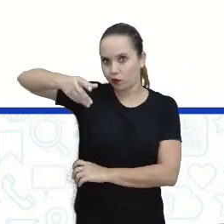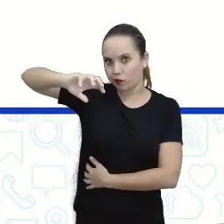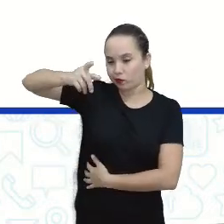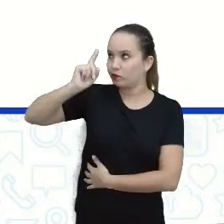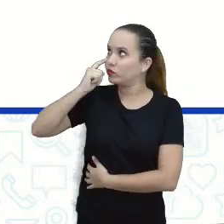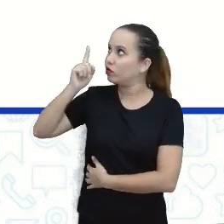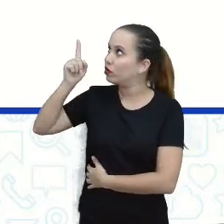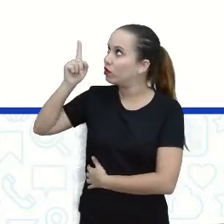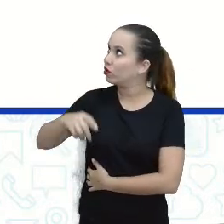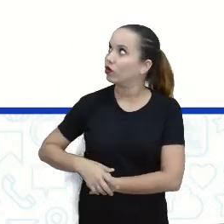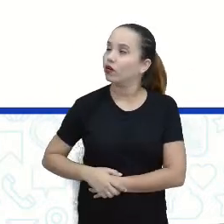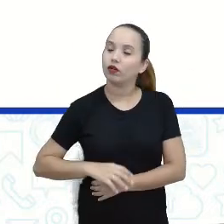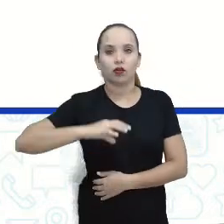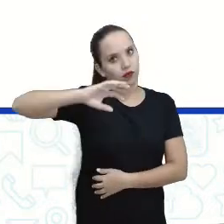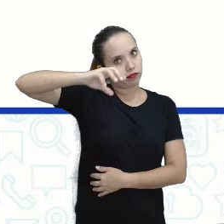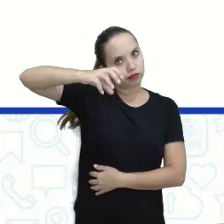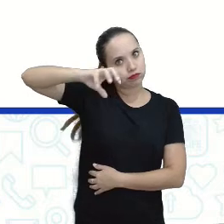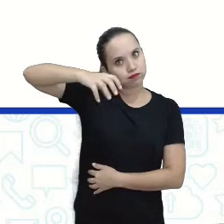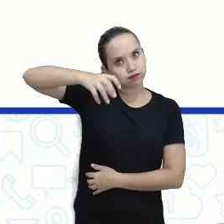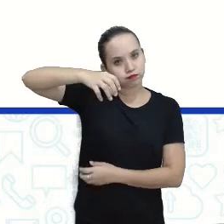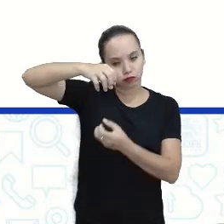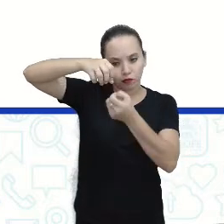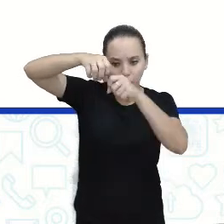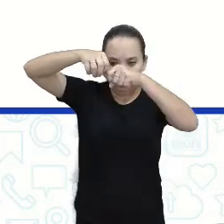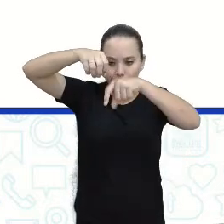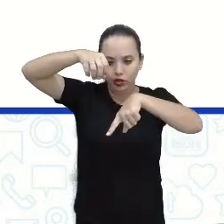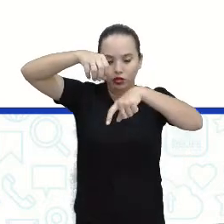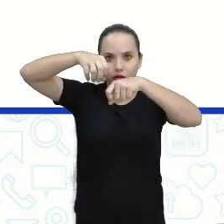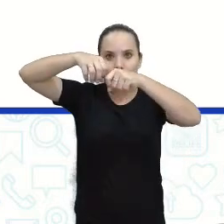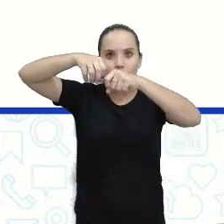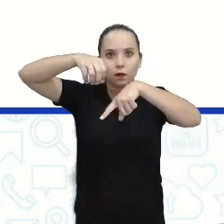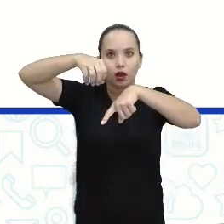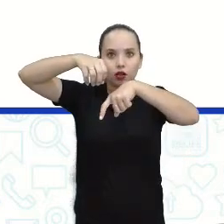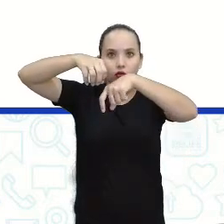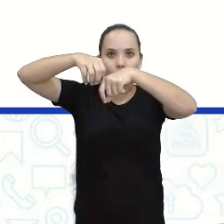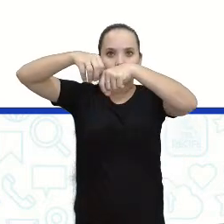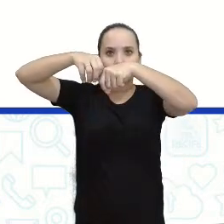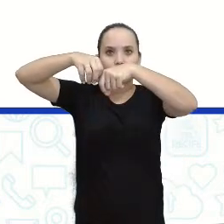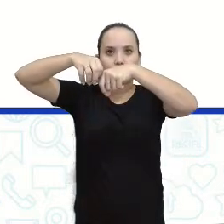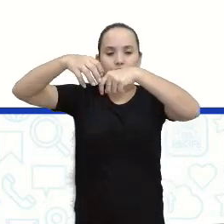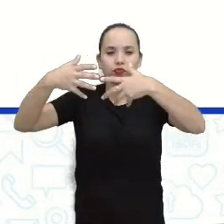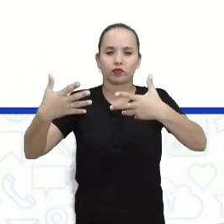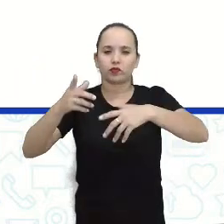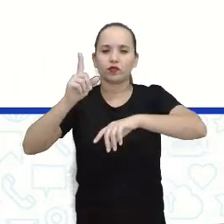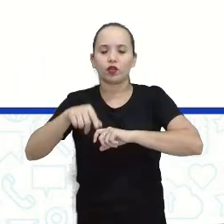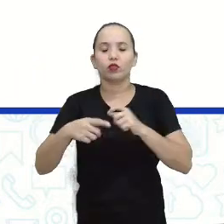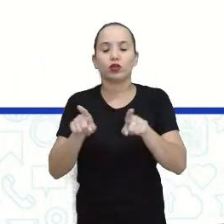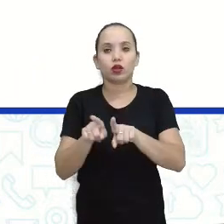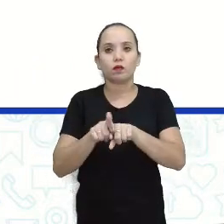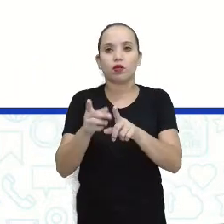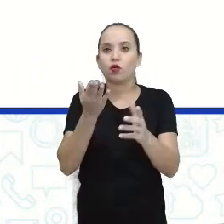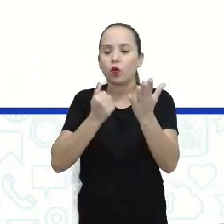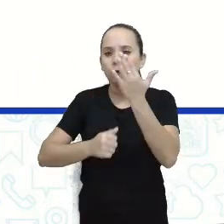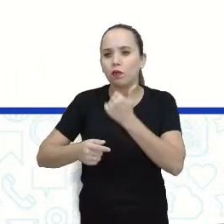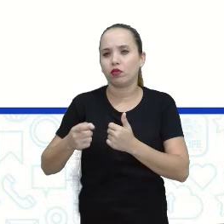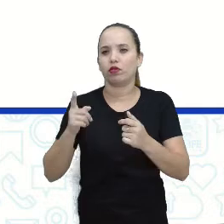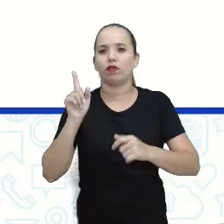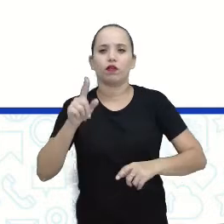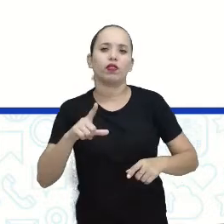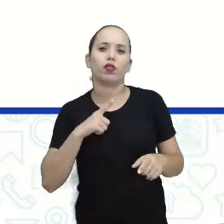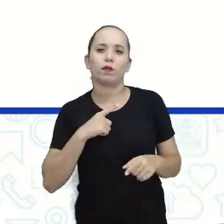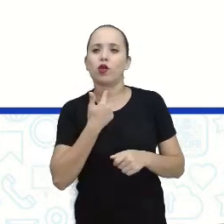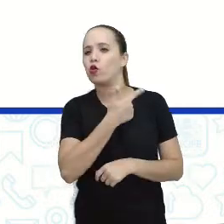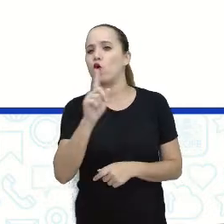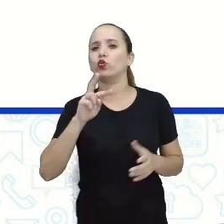falta de algo necessário. Então, exemplo, escassez de bens alimentares, por exemplo, carestia, míngua, que